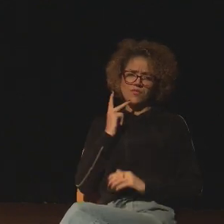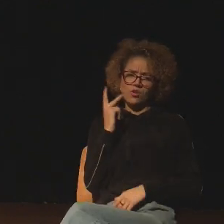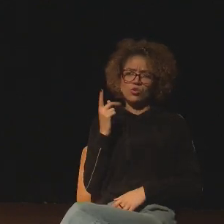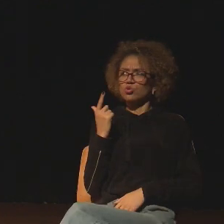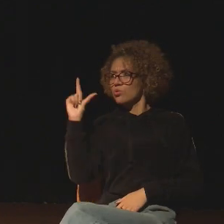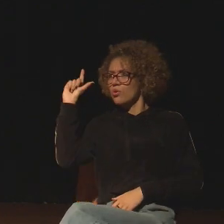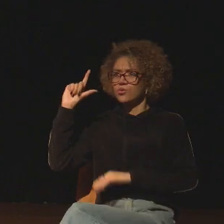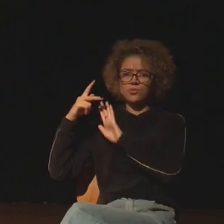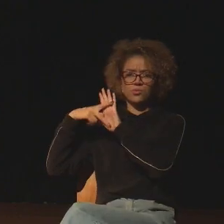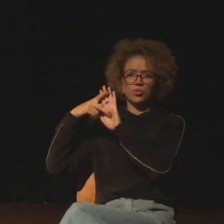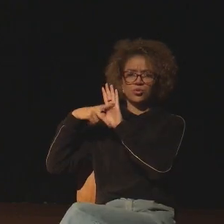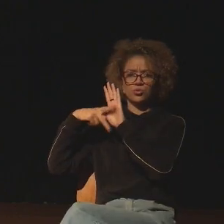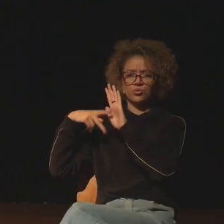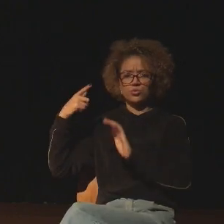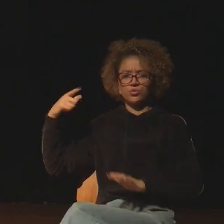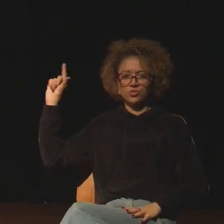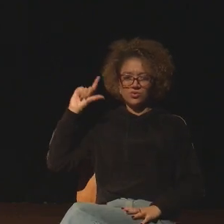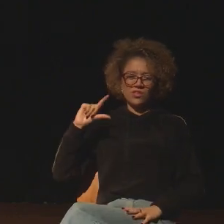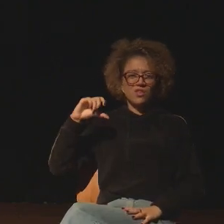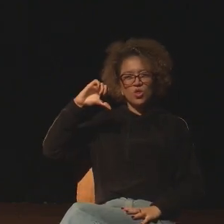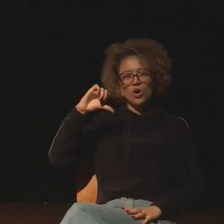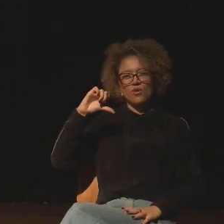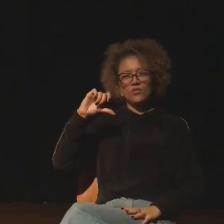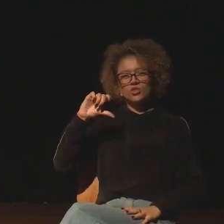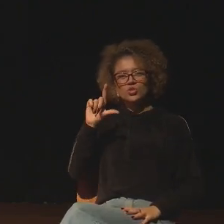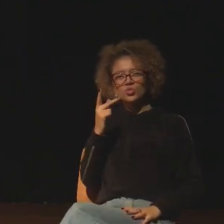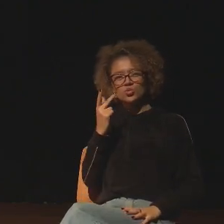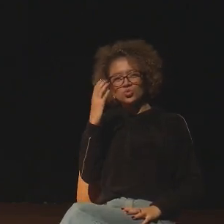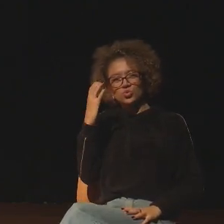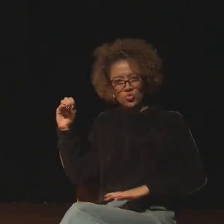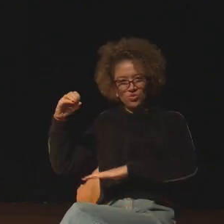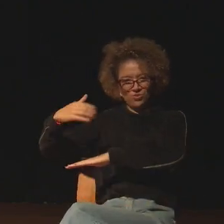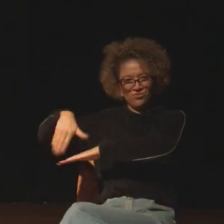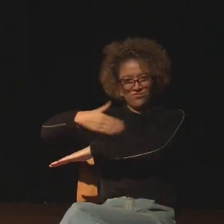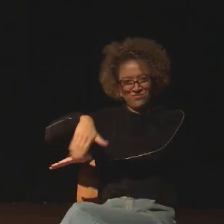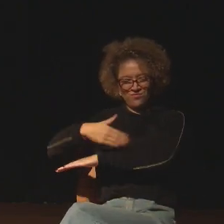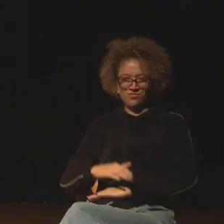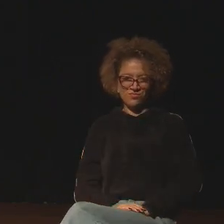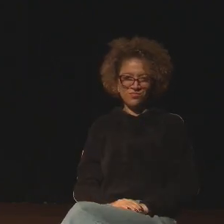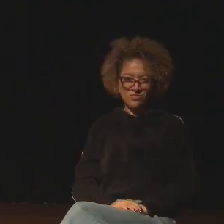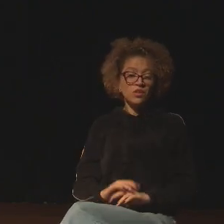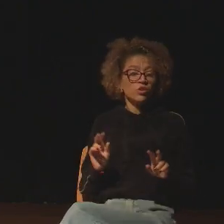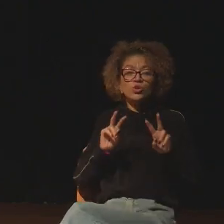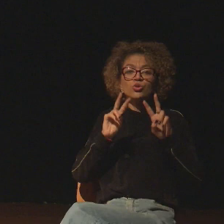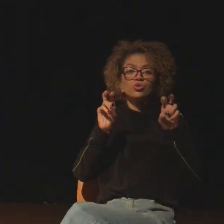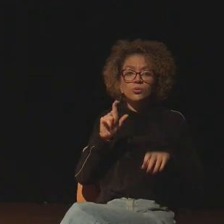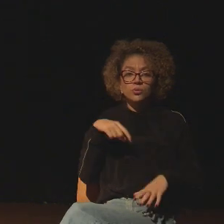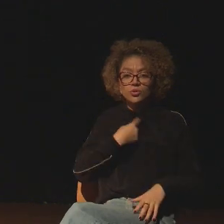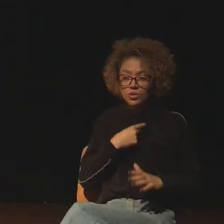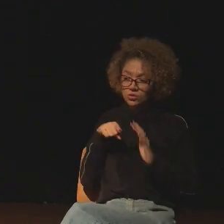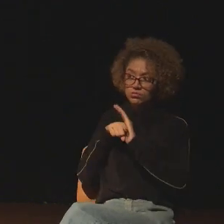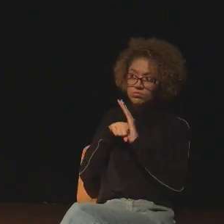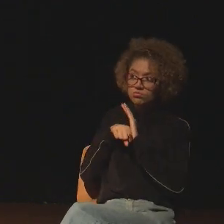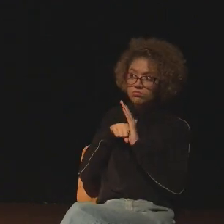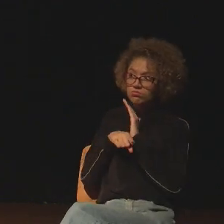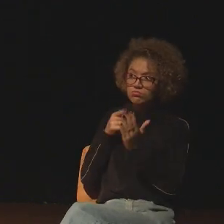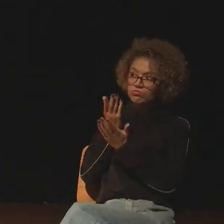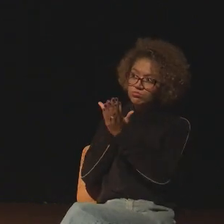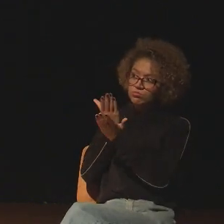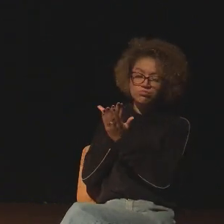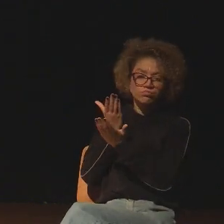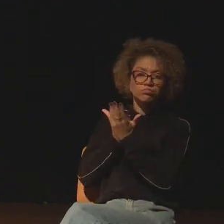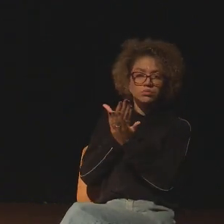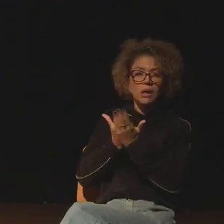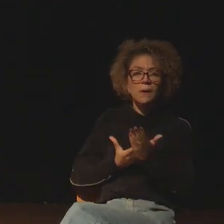da CIURB ali para 9 de julho. Então, da nossa parte sobre os estudos, da SMU, o histórico